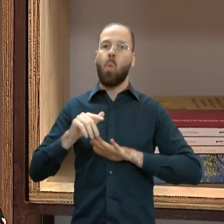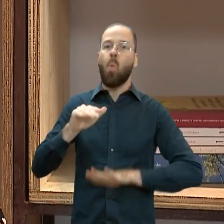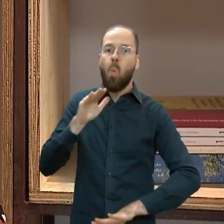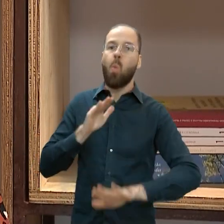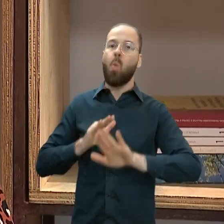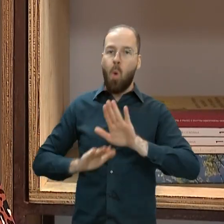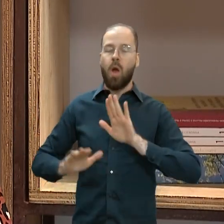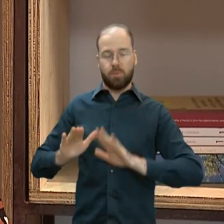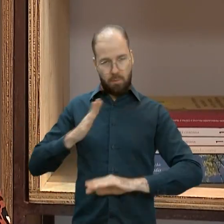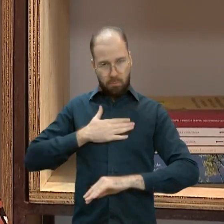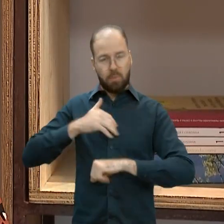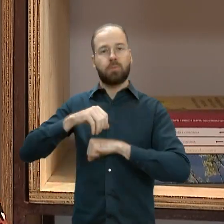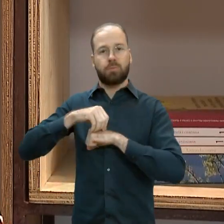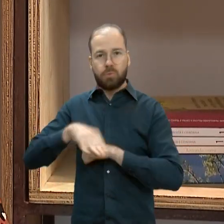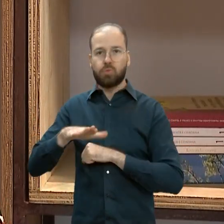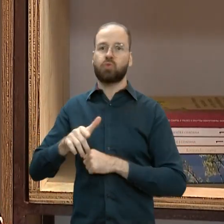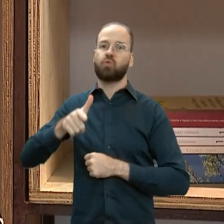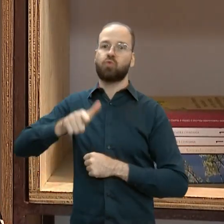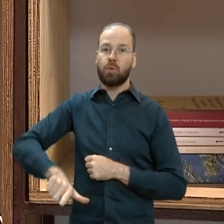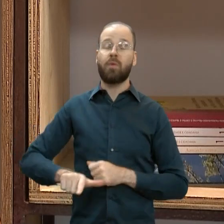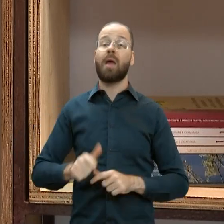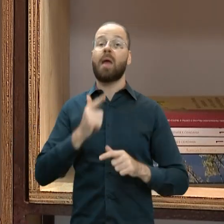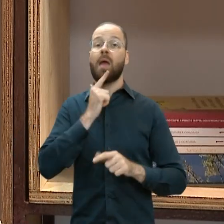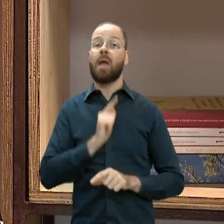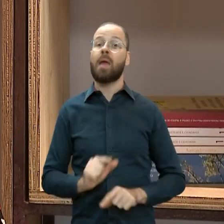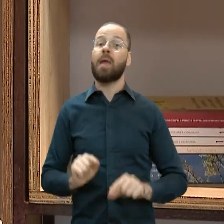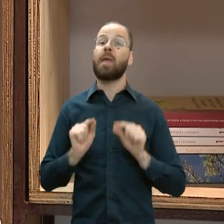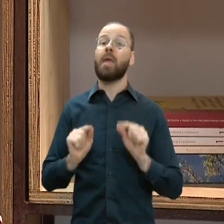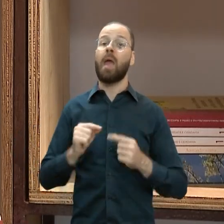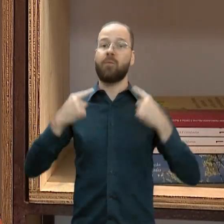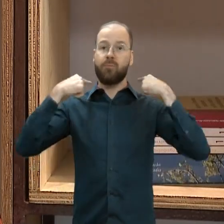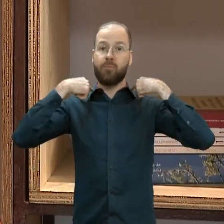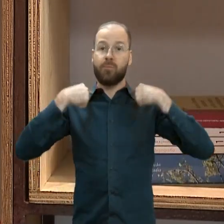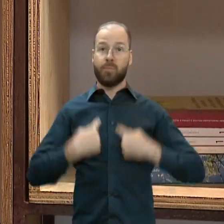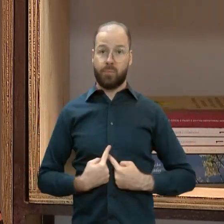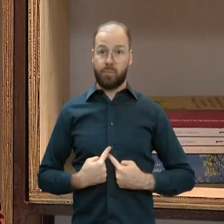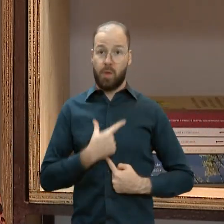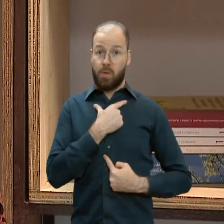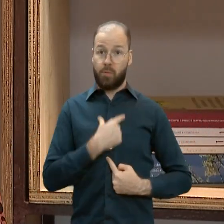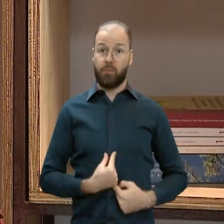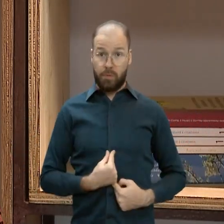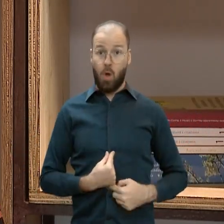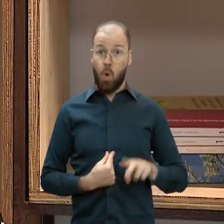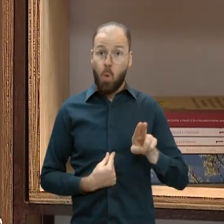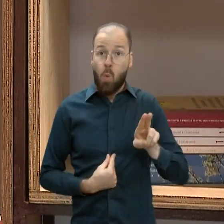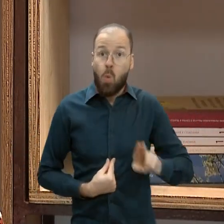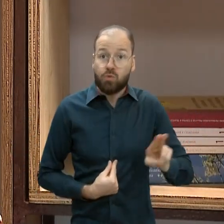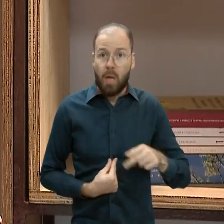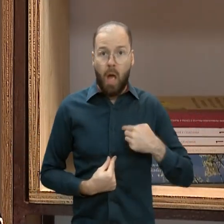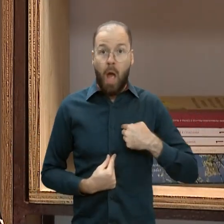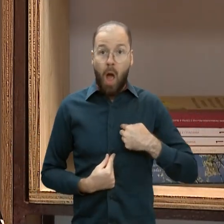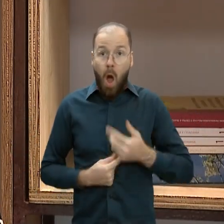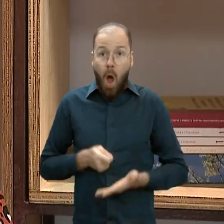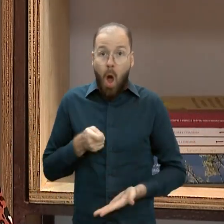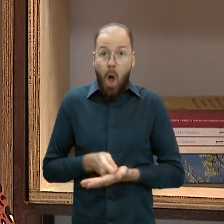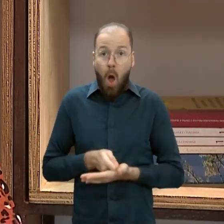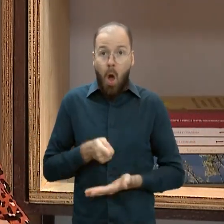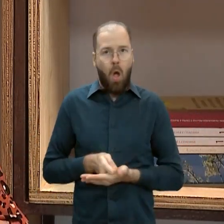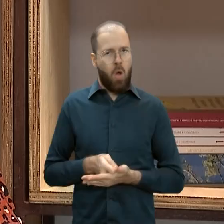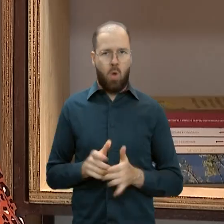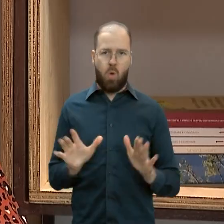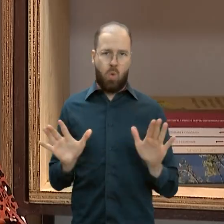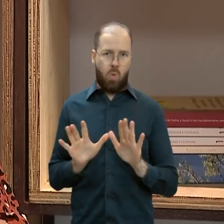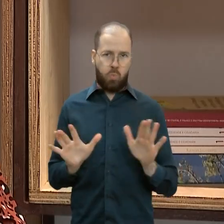que quem irá usar essa fita não tem obrigatoriedade, no entanto, ela não